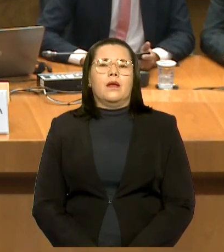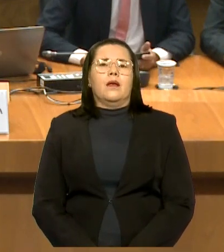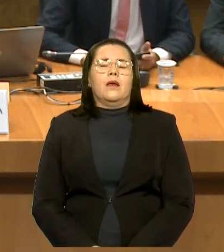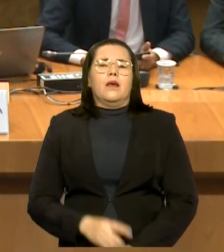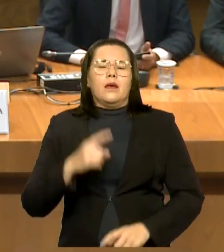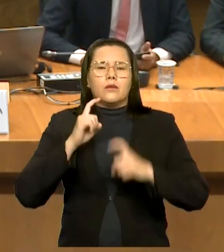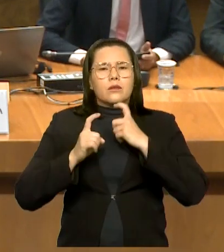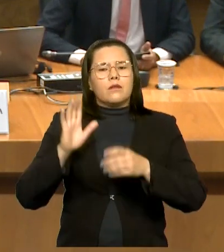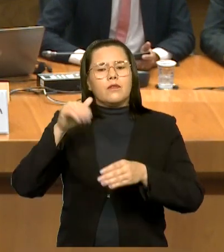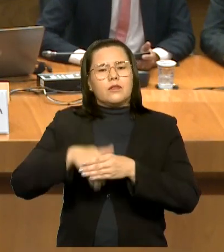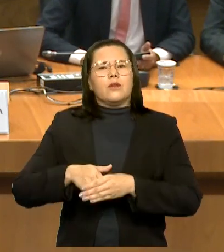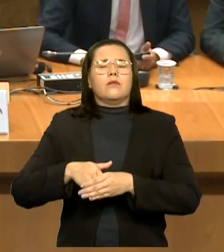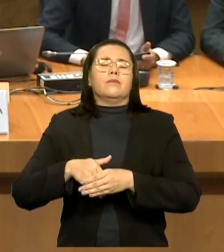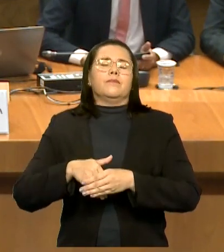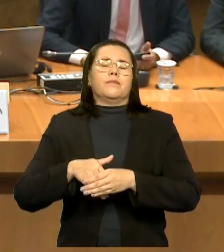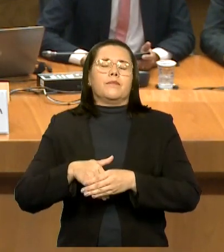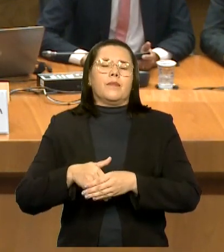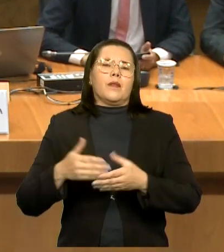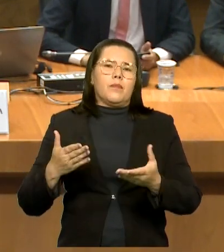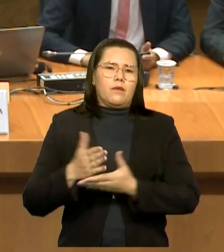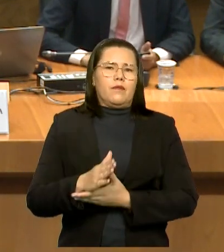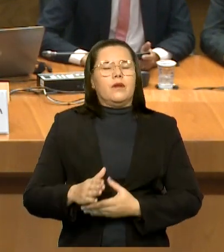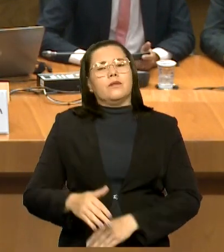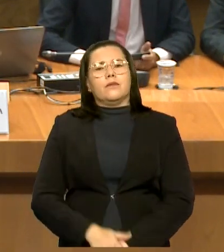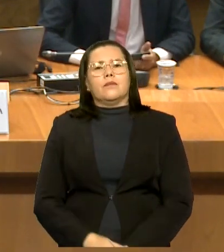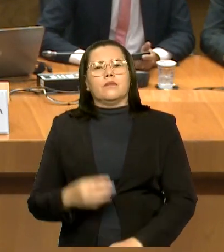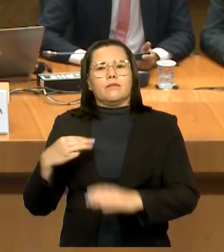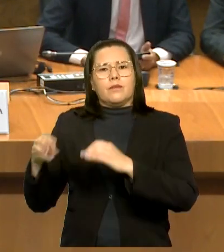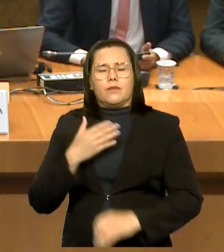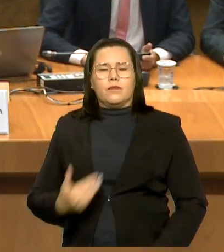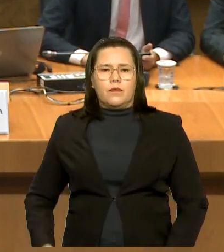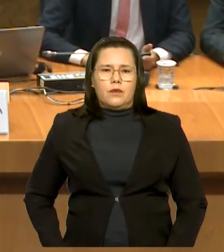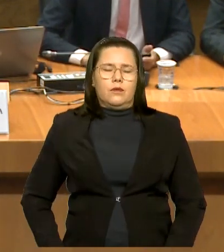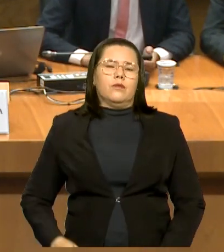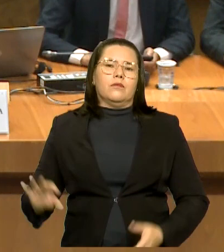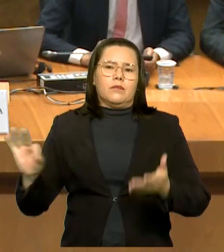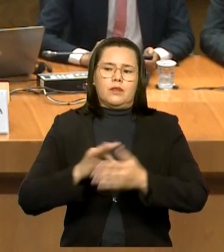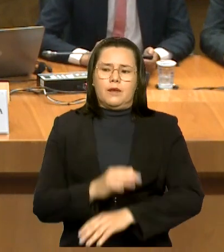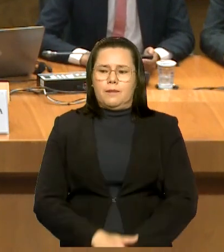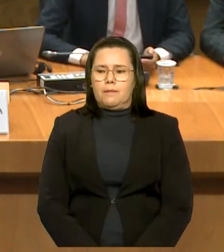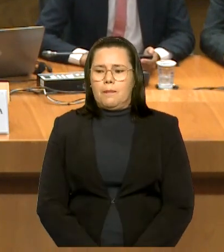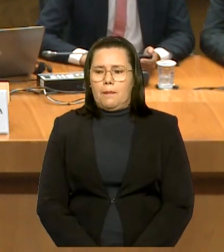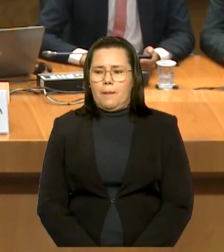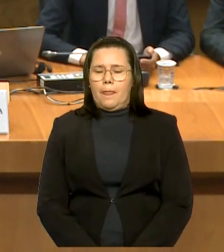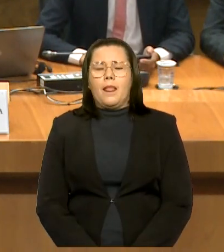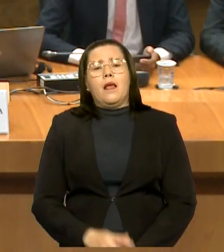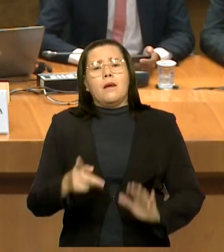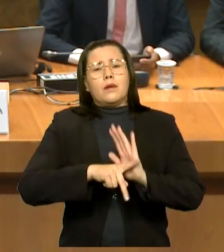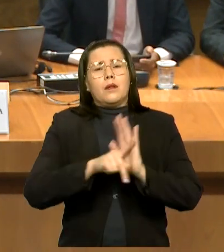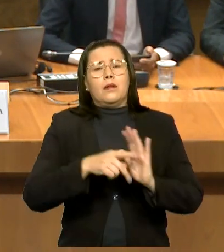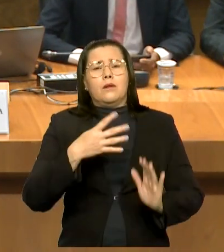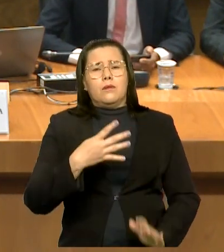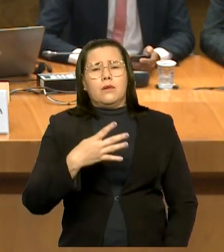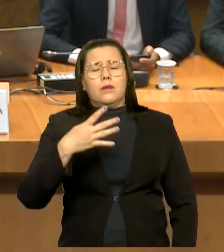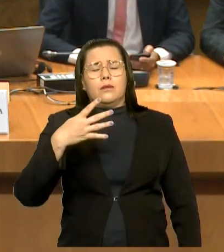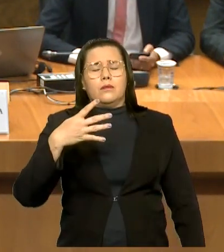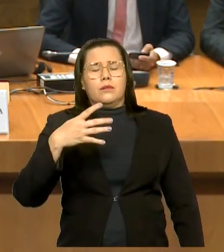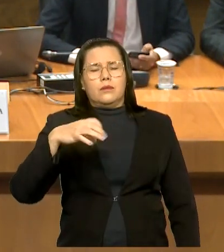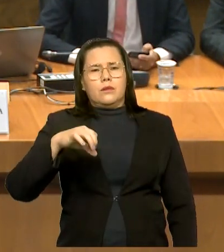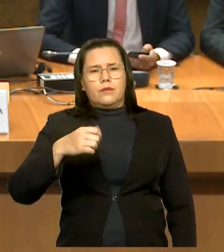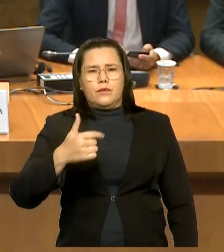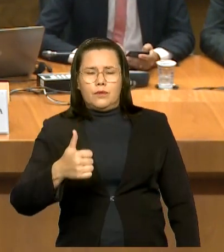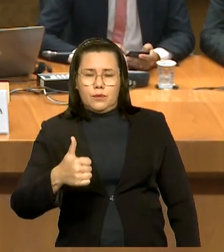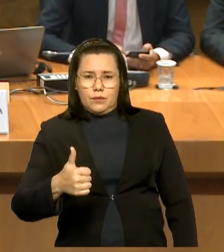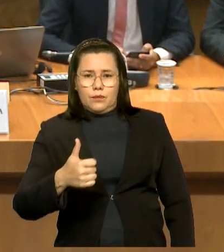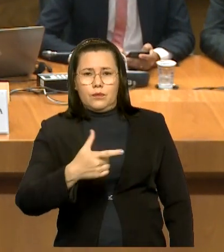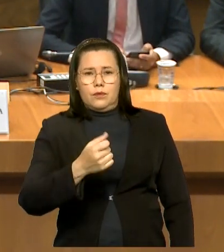número 491/2023, de autoria do deputado Leandro Belo, que dispõe sobre a divulgação e informação quanto à cobrança de taxa